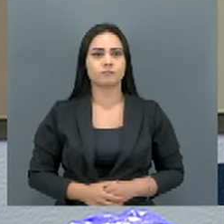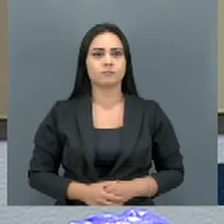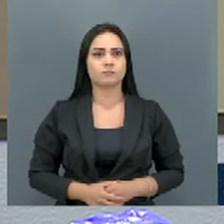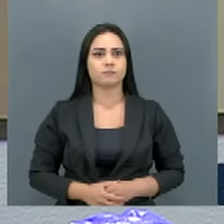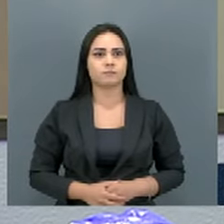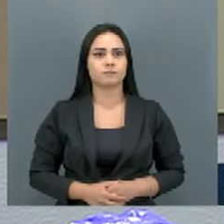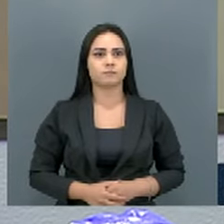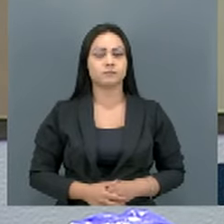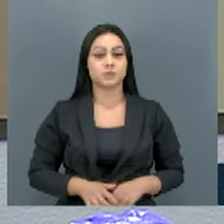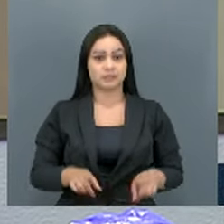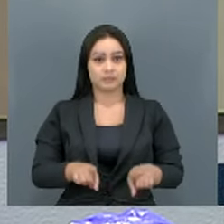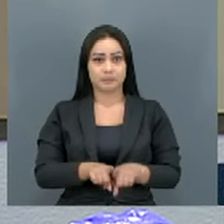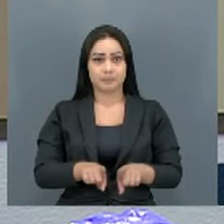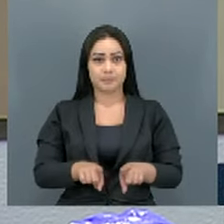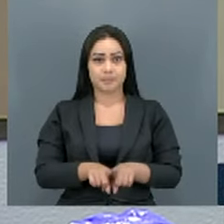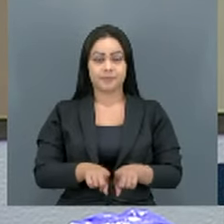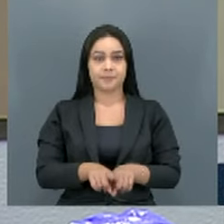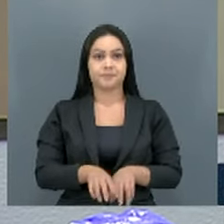E também